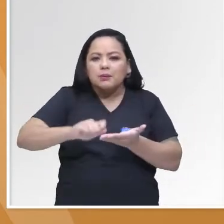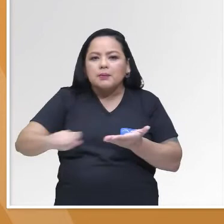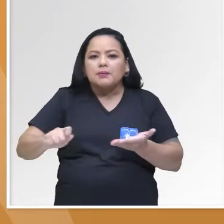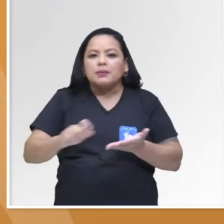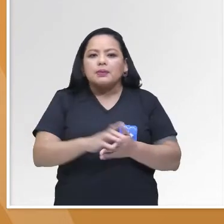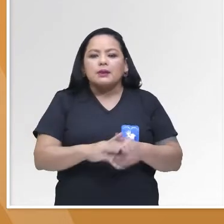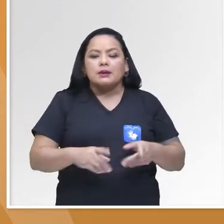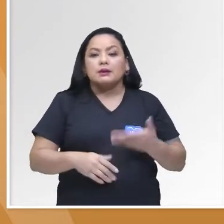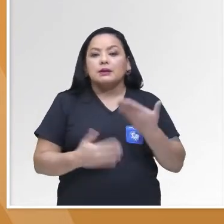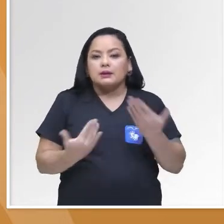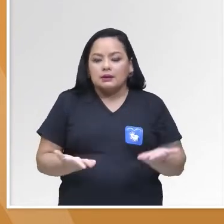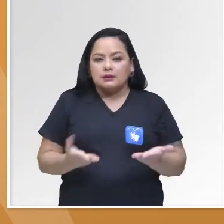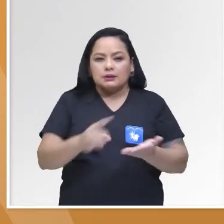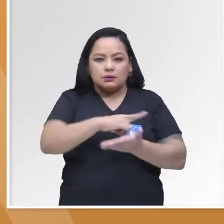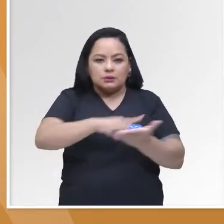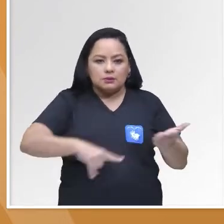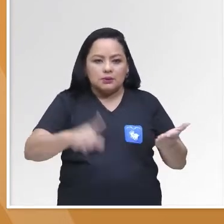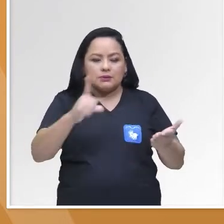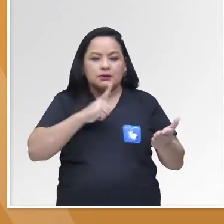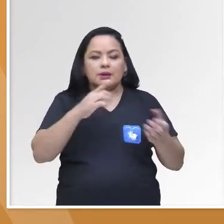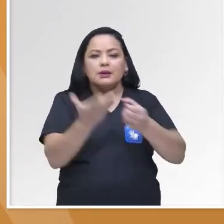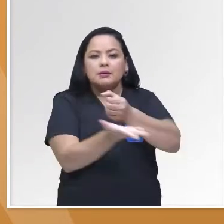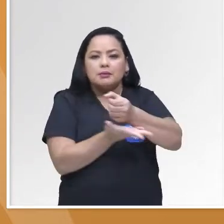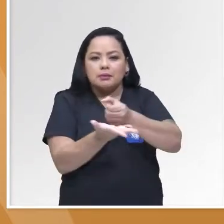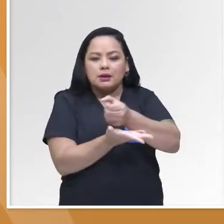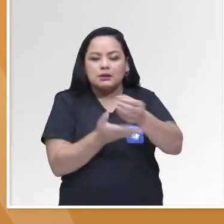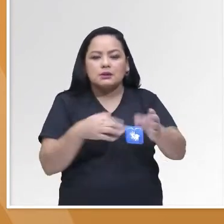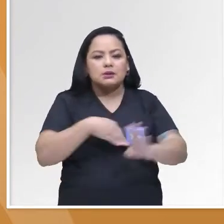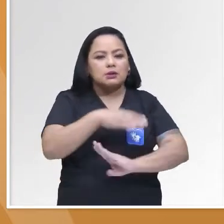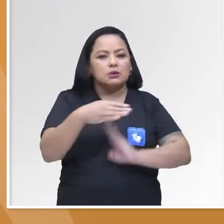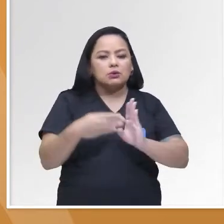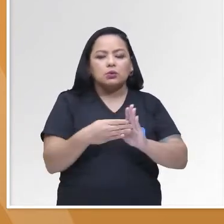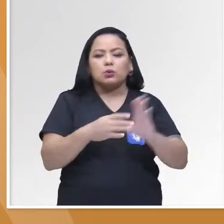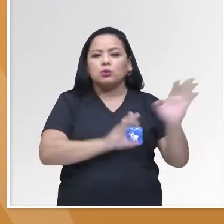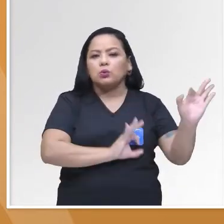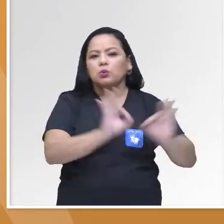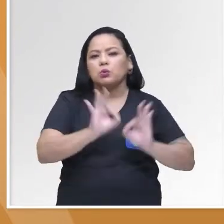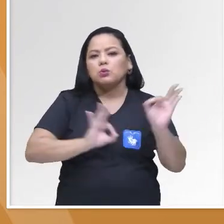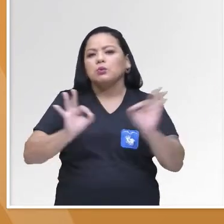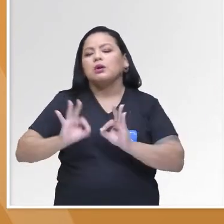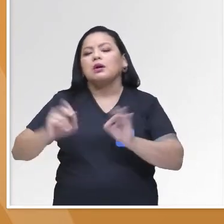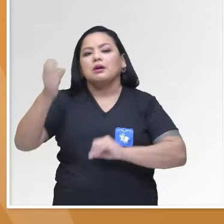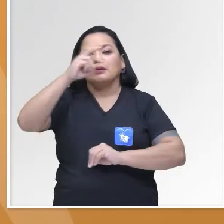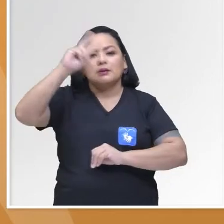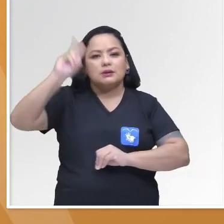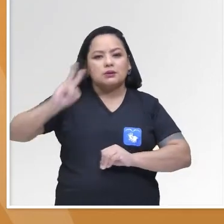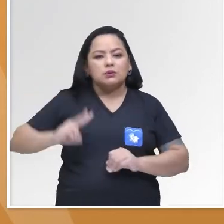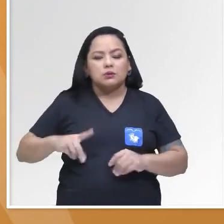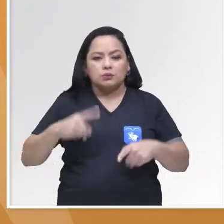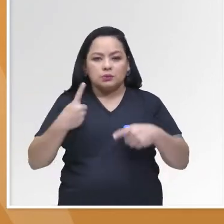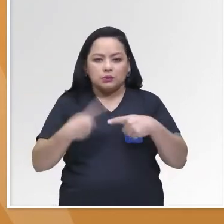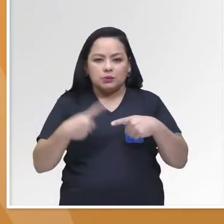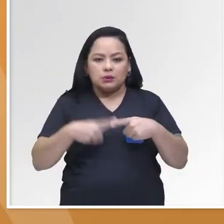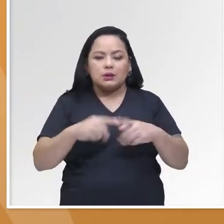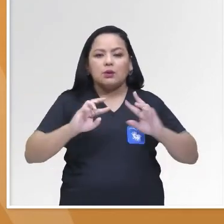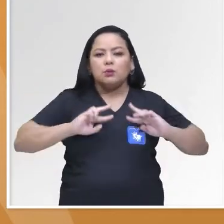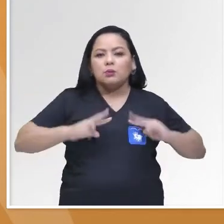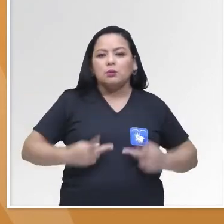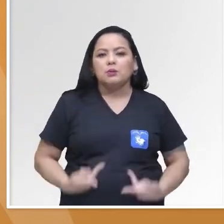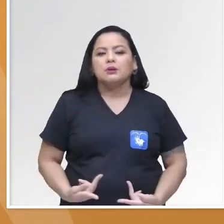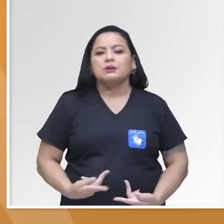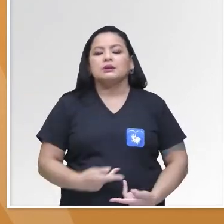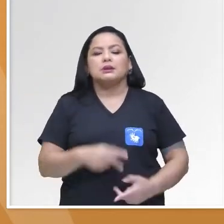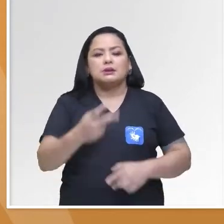e este documento tem como base todo esse processo histórico pelo qual a humanidade